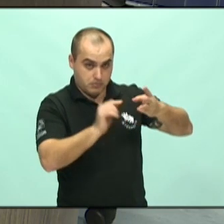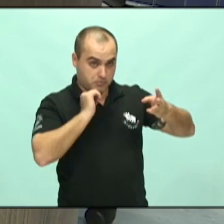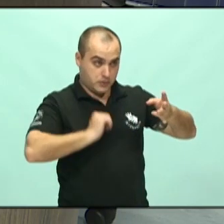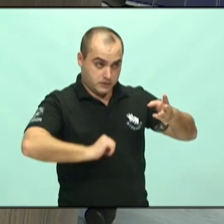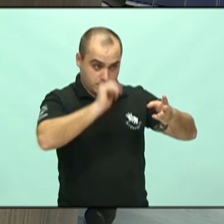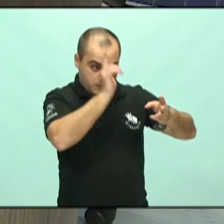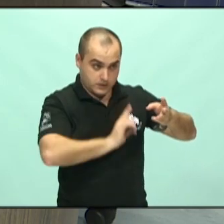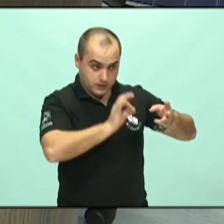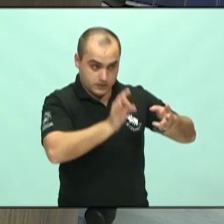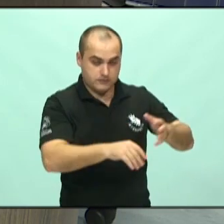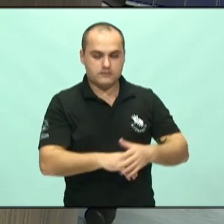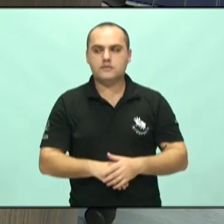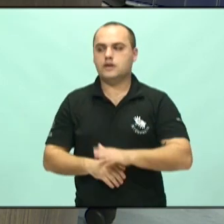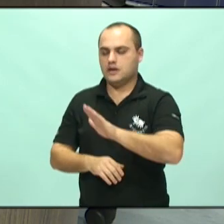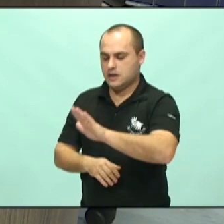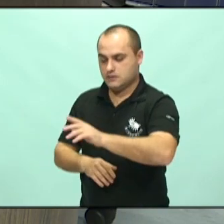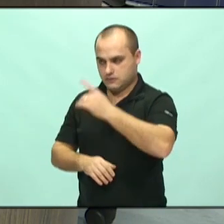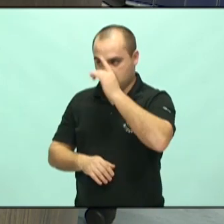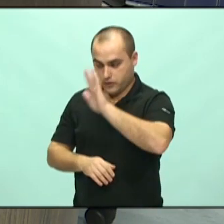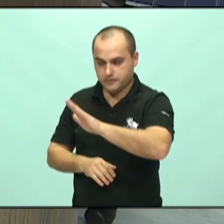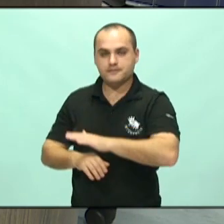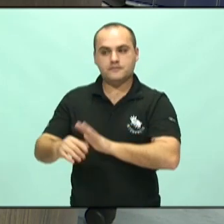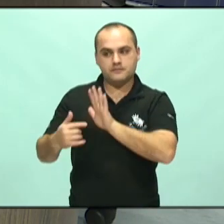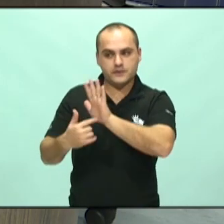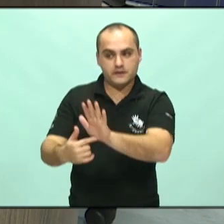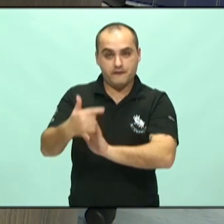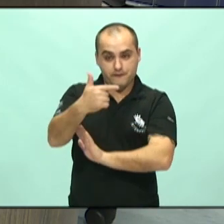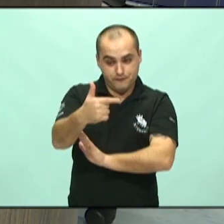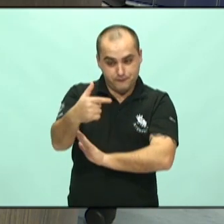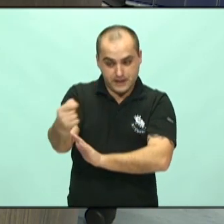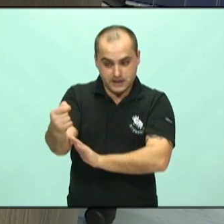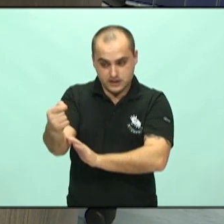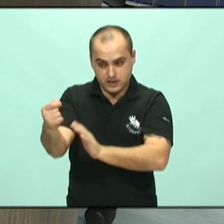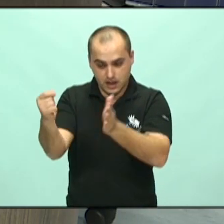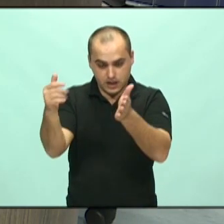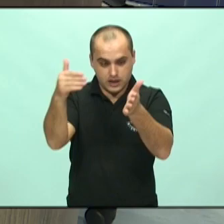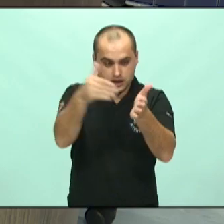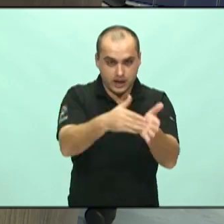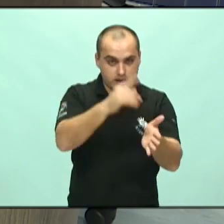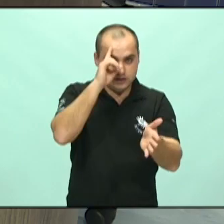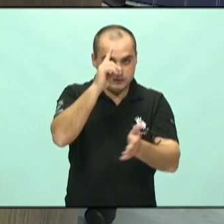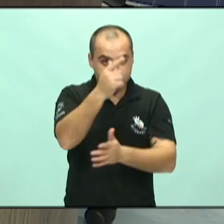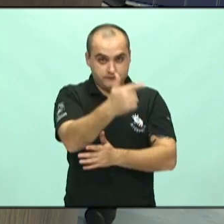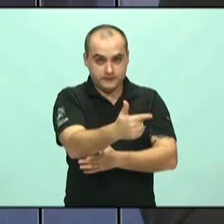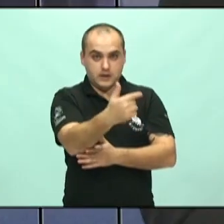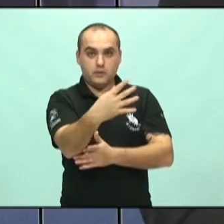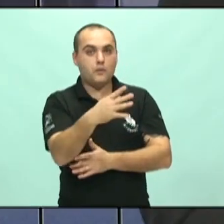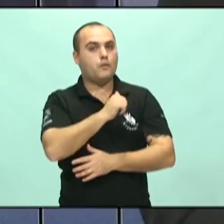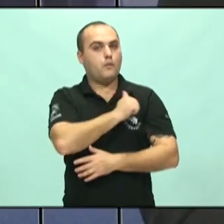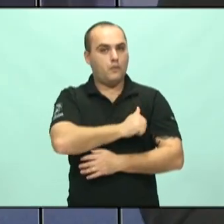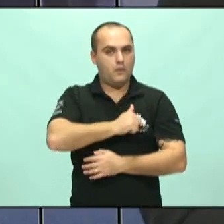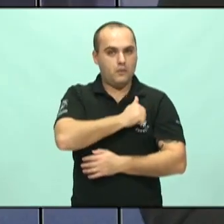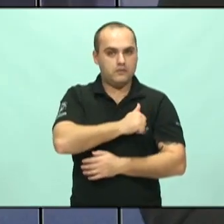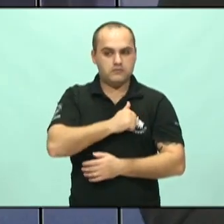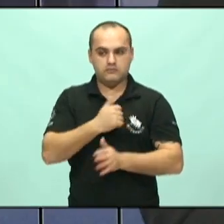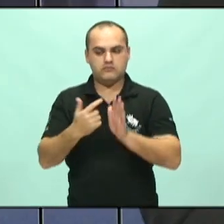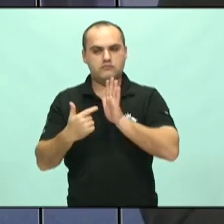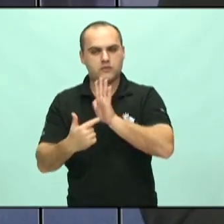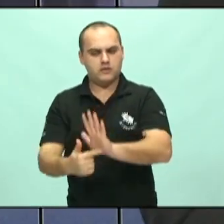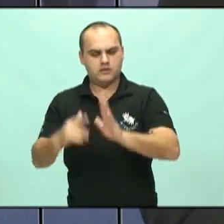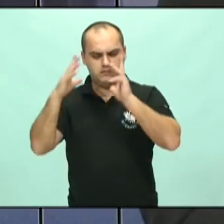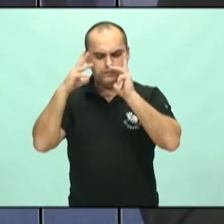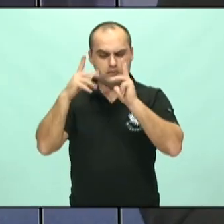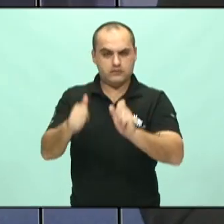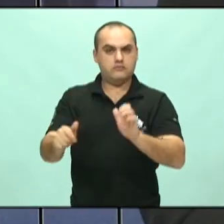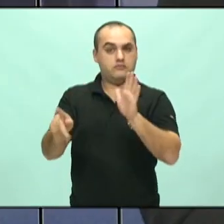dia 20 ao 24 de agosto, né? Então, como a Valéria falou, vão trazer a programação traz todos os espetáculos em repertório do Porto